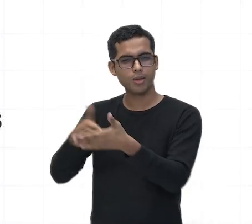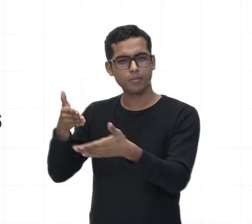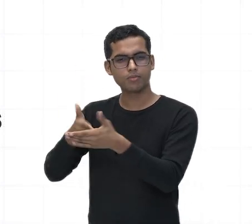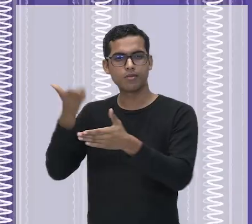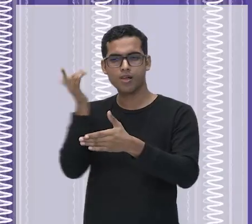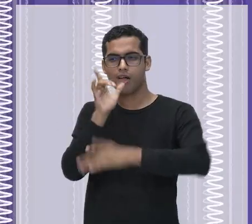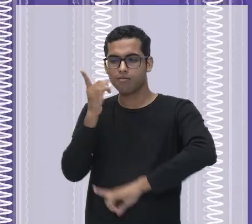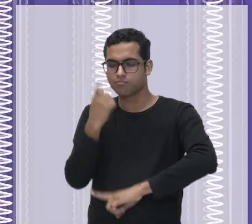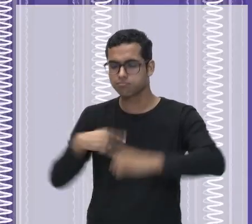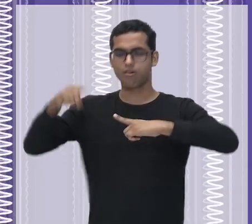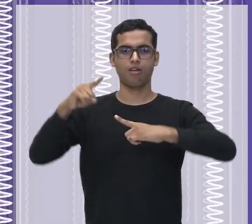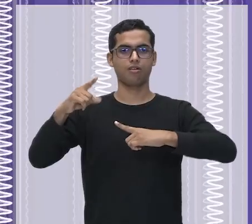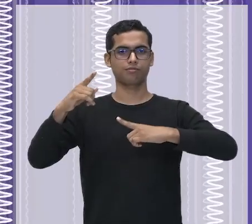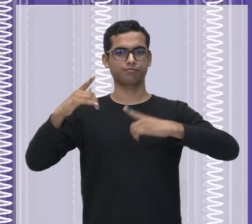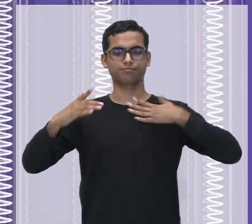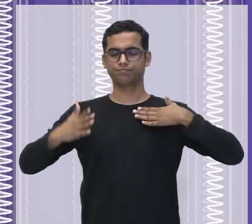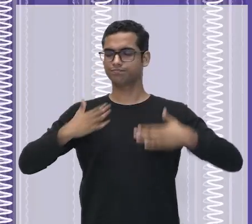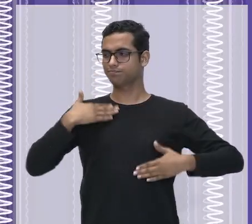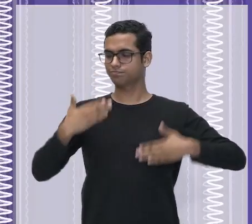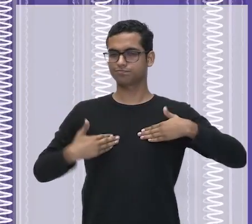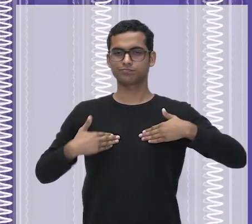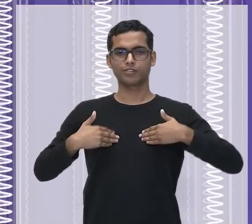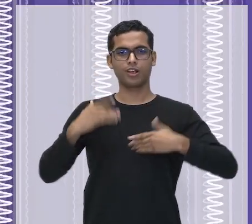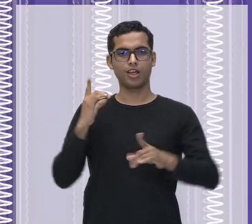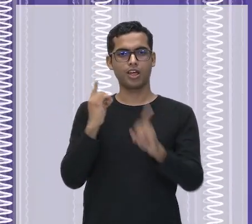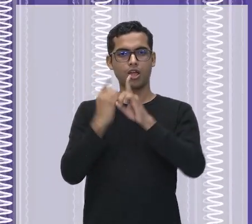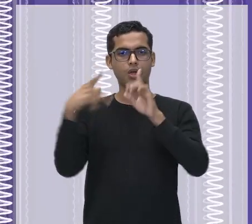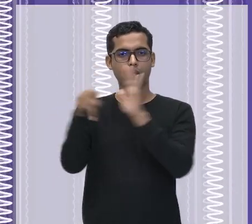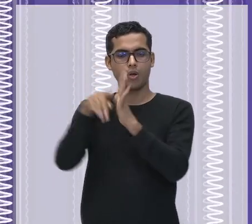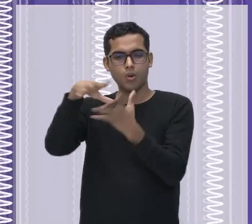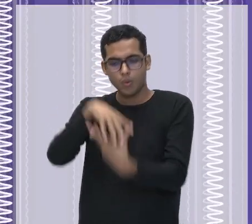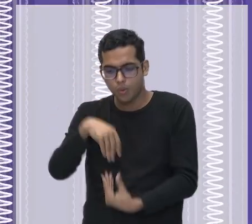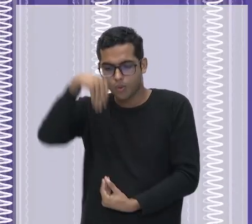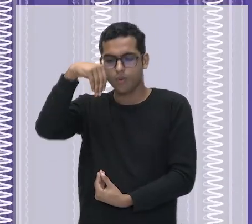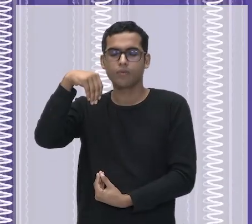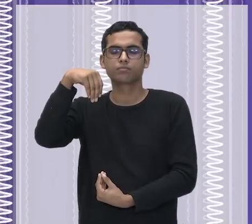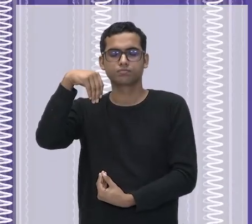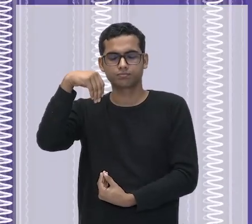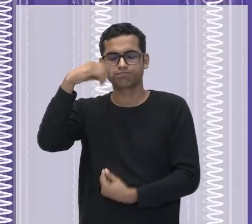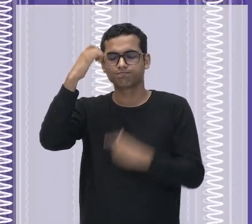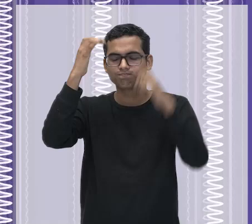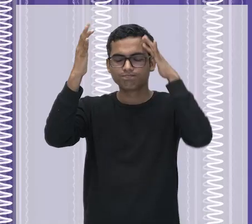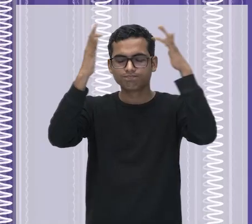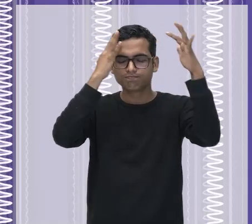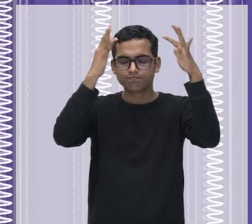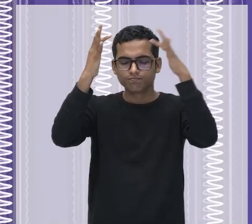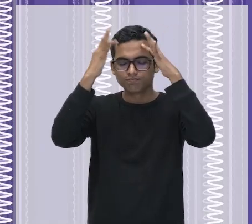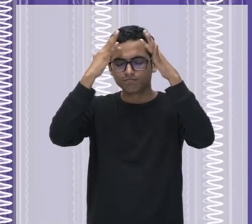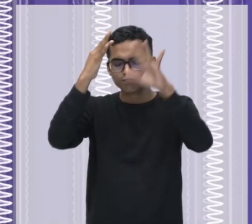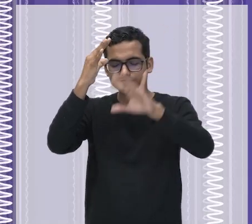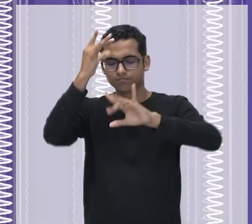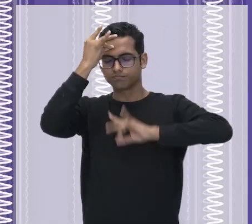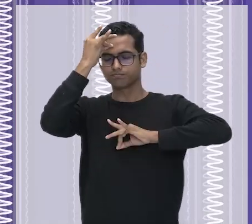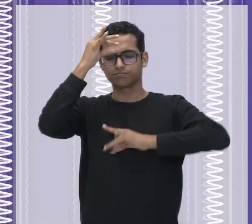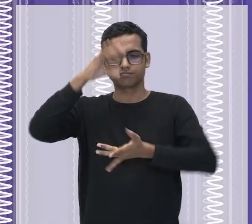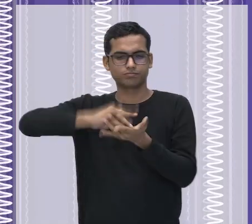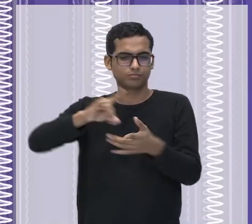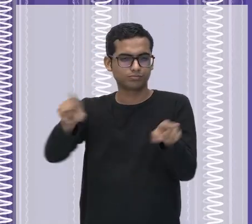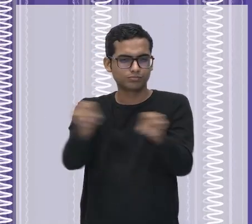É ir ao encontro do espiritual, é ir ao encontro do imaterial, caminhar nessa